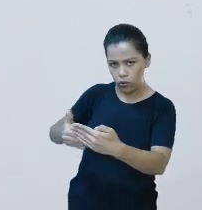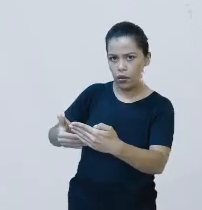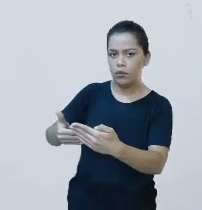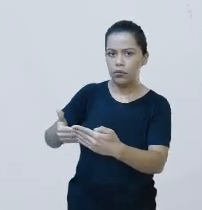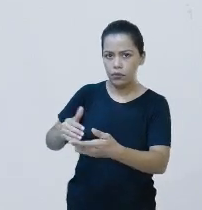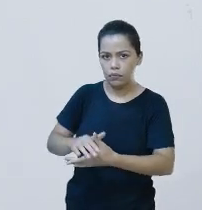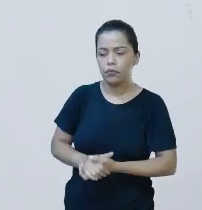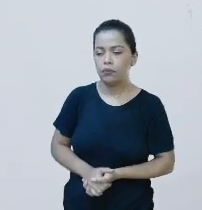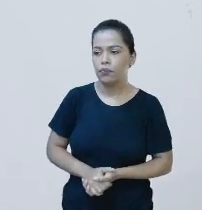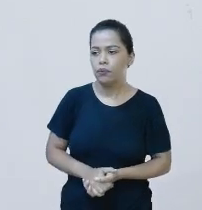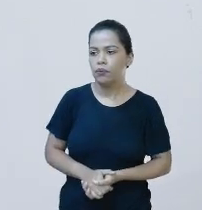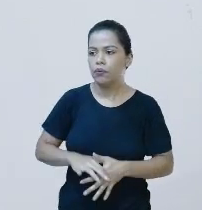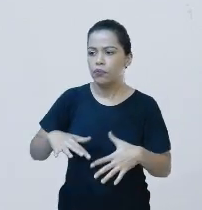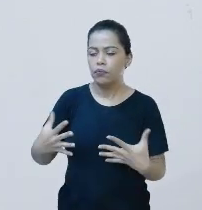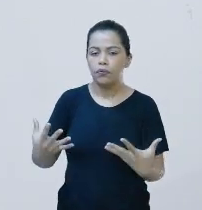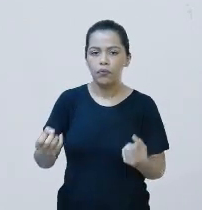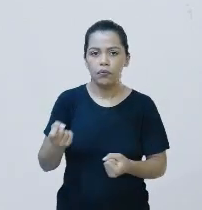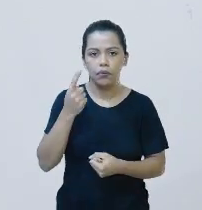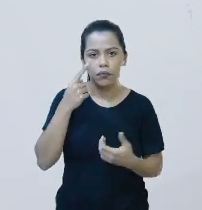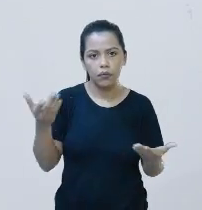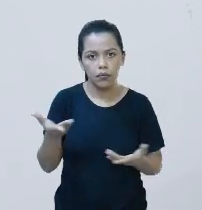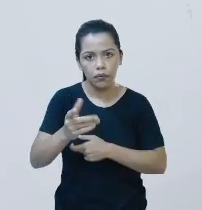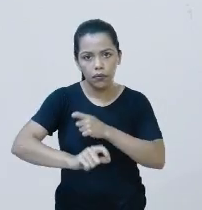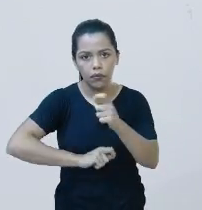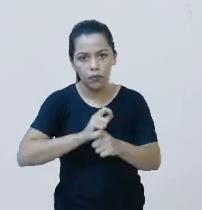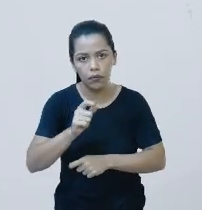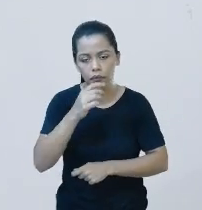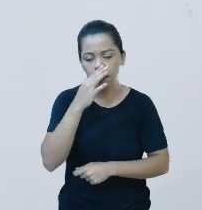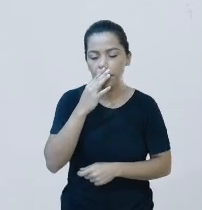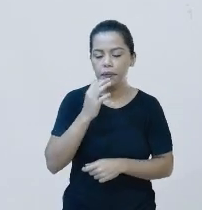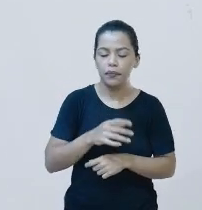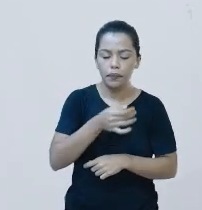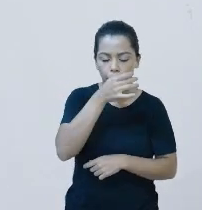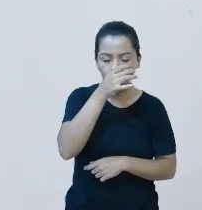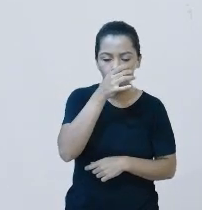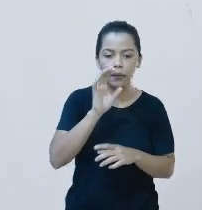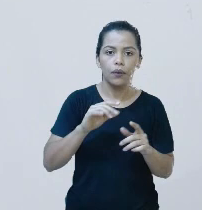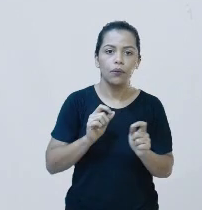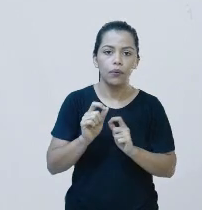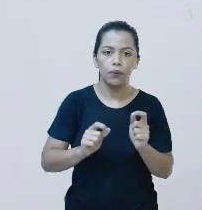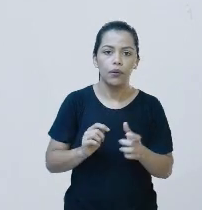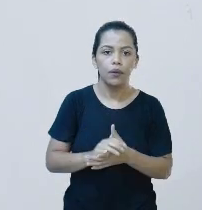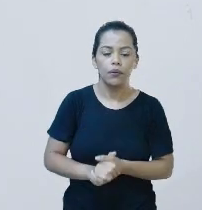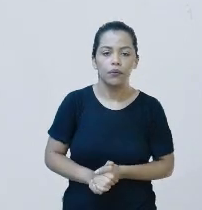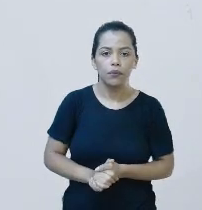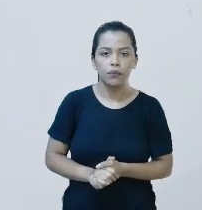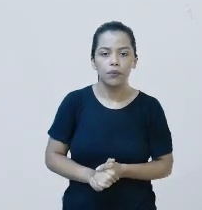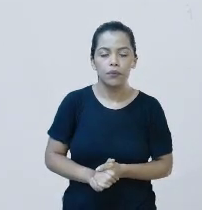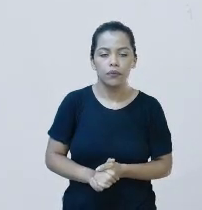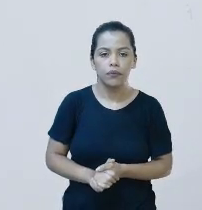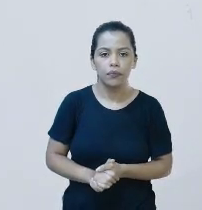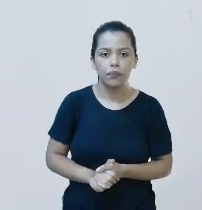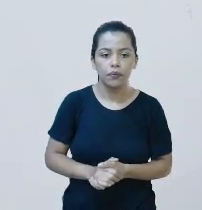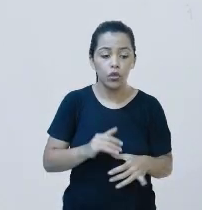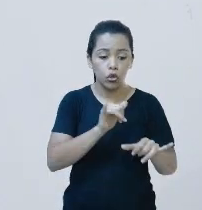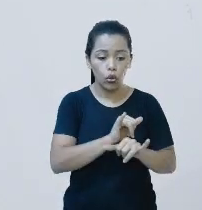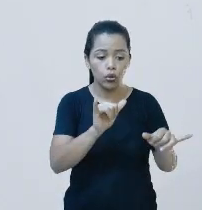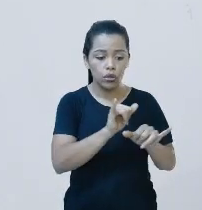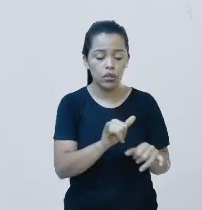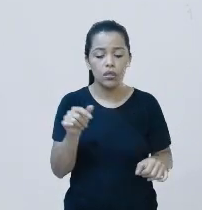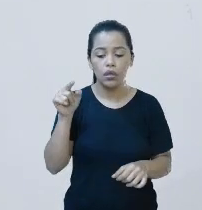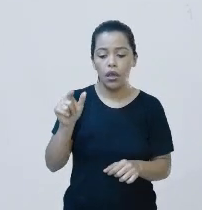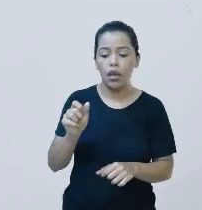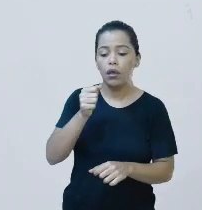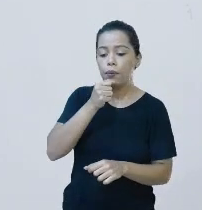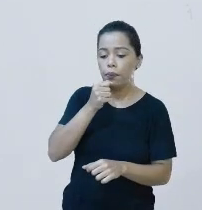certo? Então, vamos ver agora assim, reportagem versus notícia. Reportagem e notícia, depois disso que nós